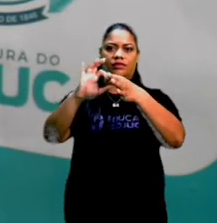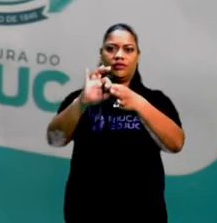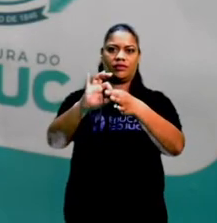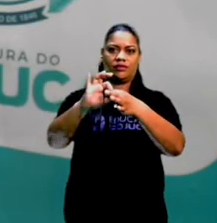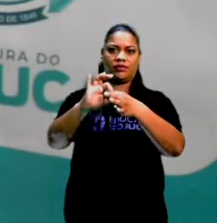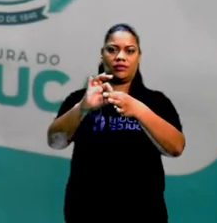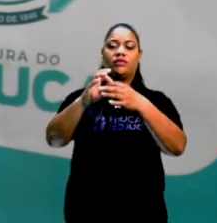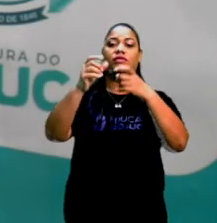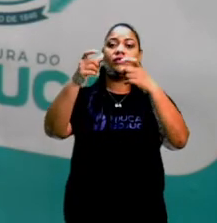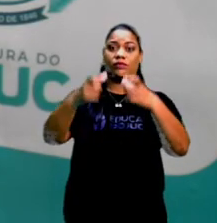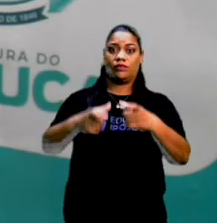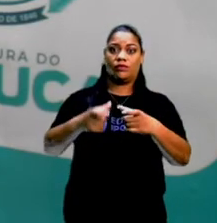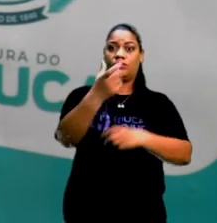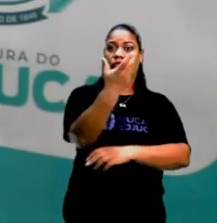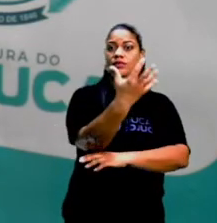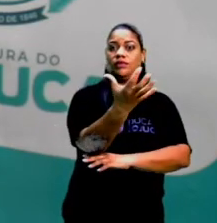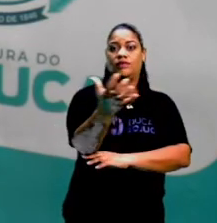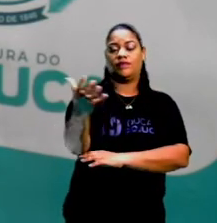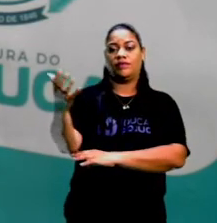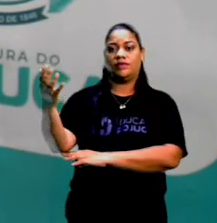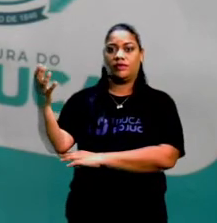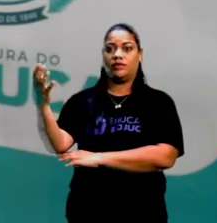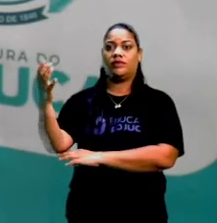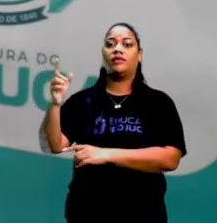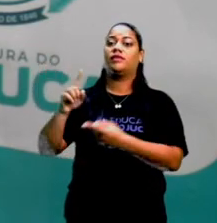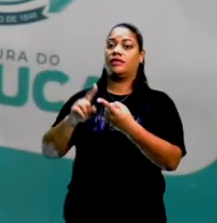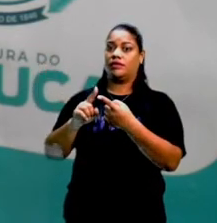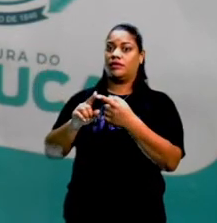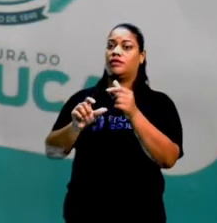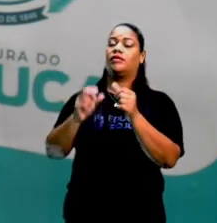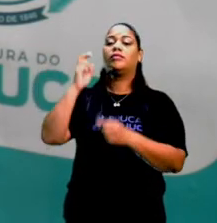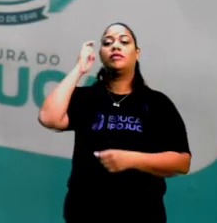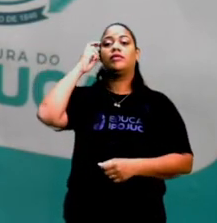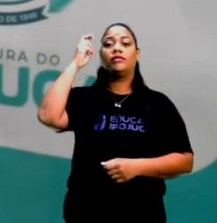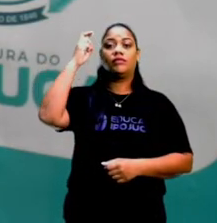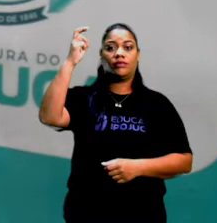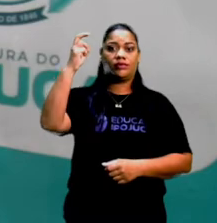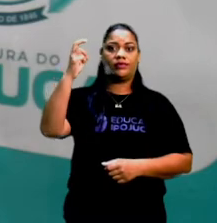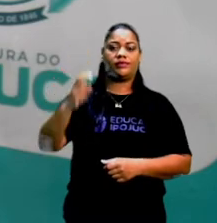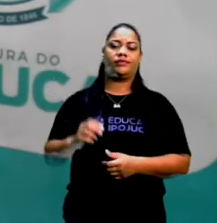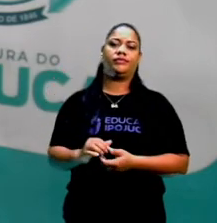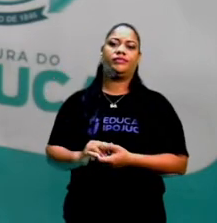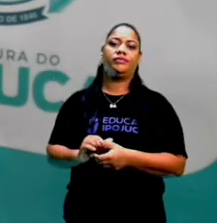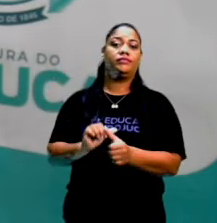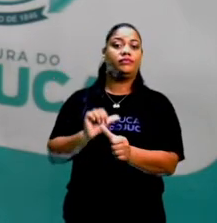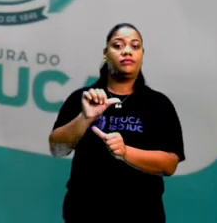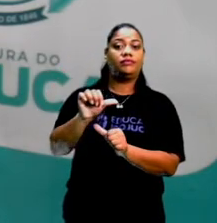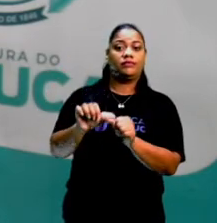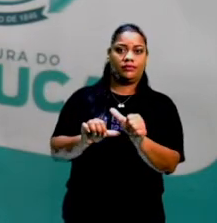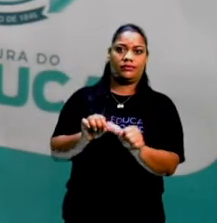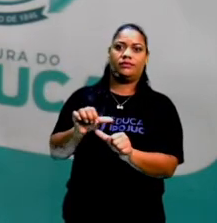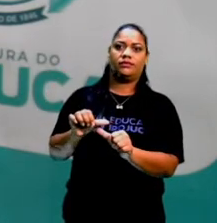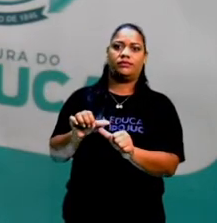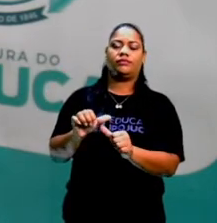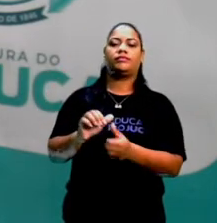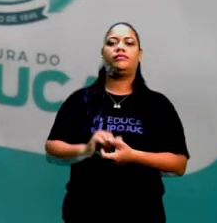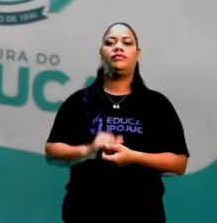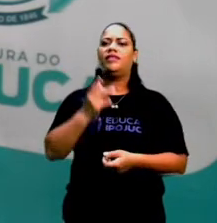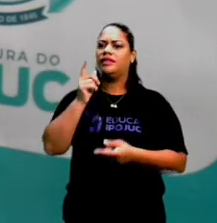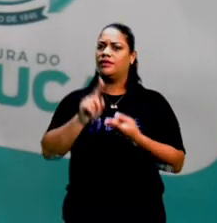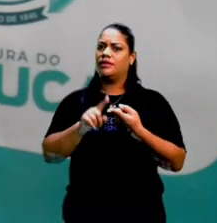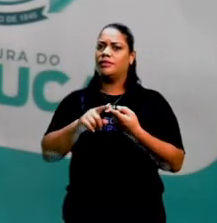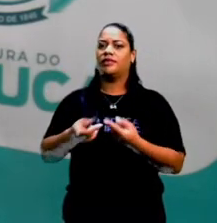ambiente natural com o ambiente cultural. Por quê? Porque ele vai narrar, ele vai contar